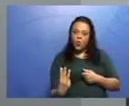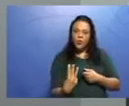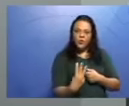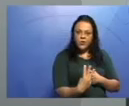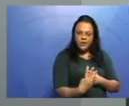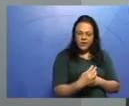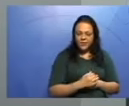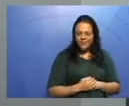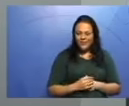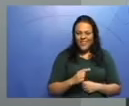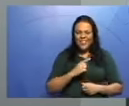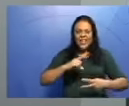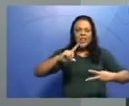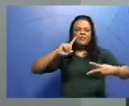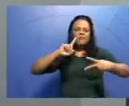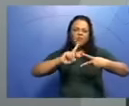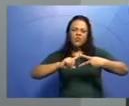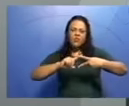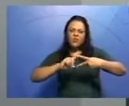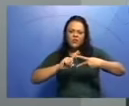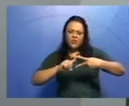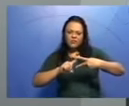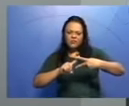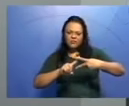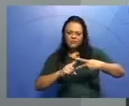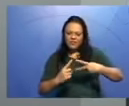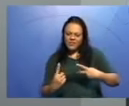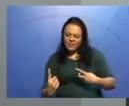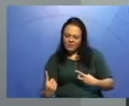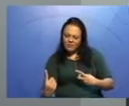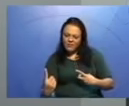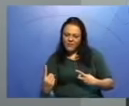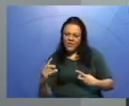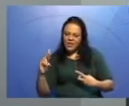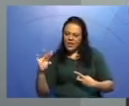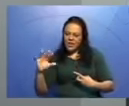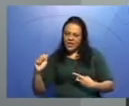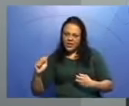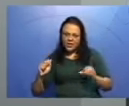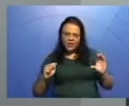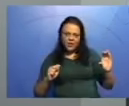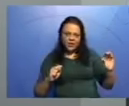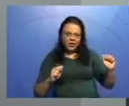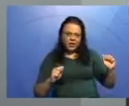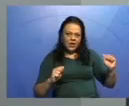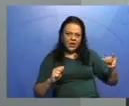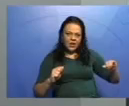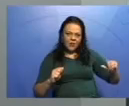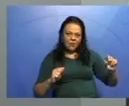fatores que aproximam Rita de Camilo. O primeiro